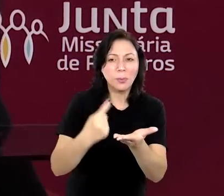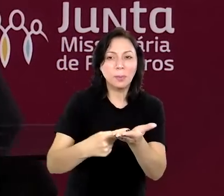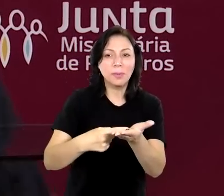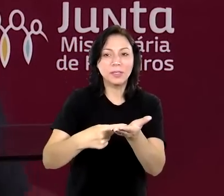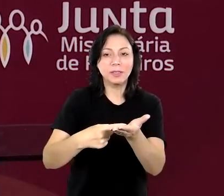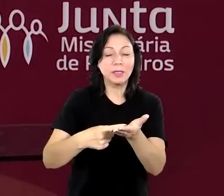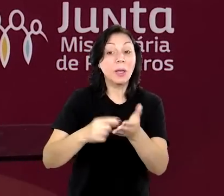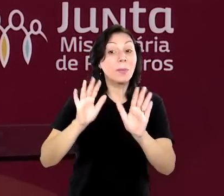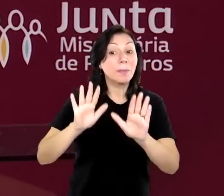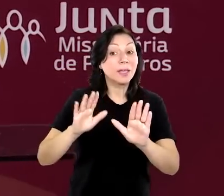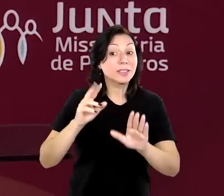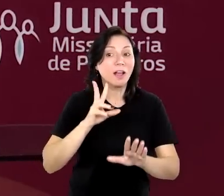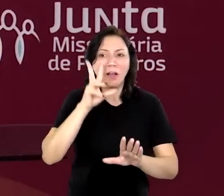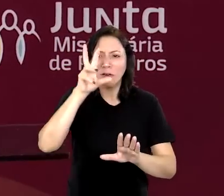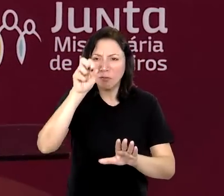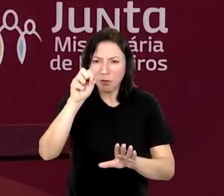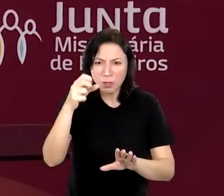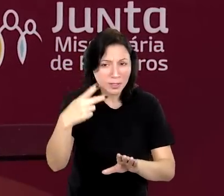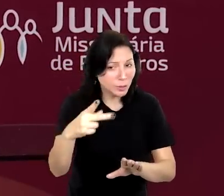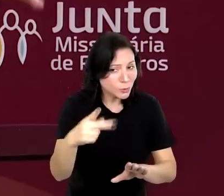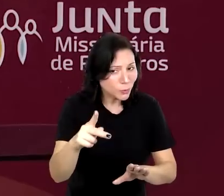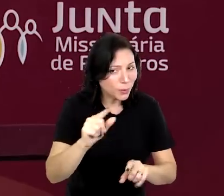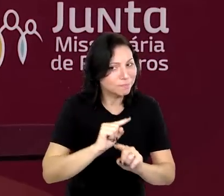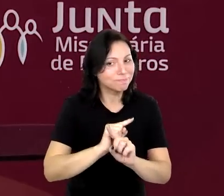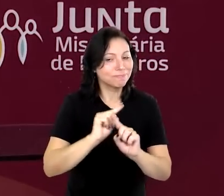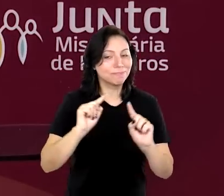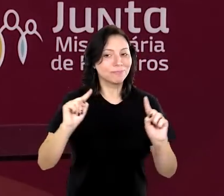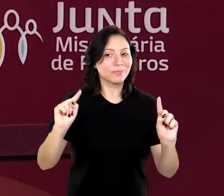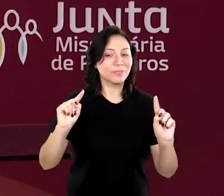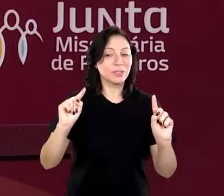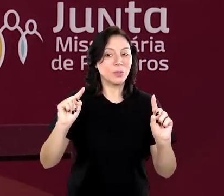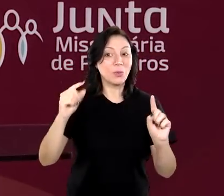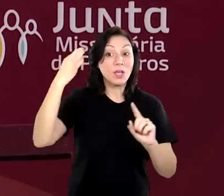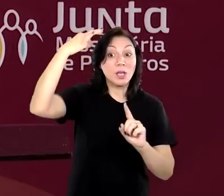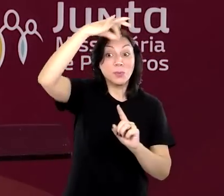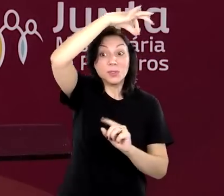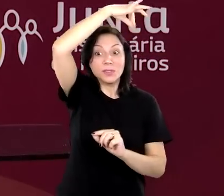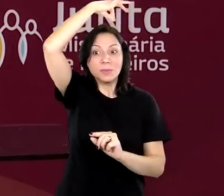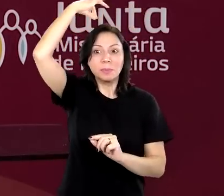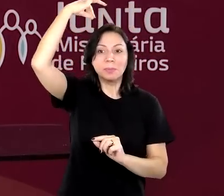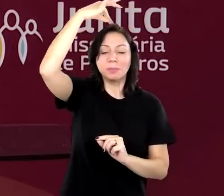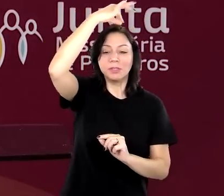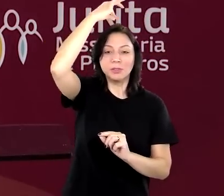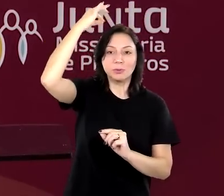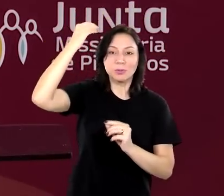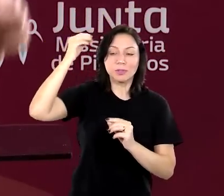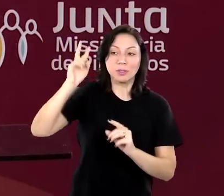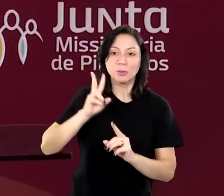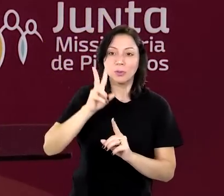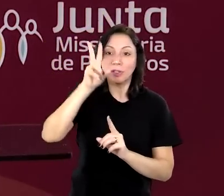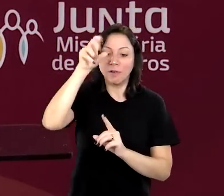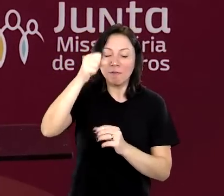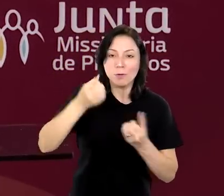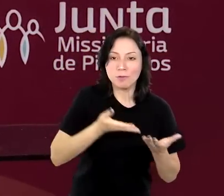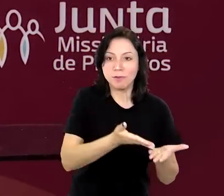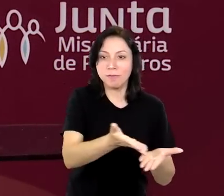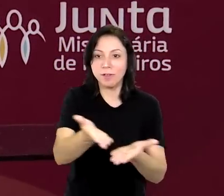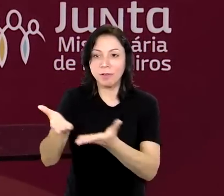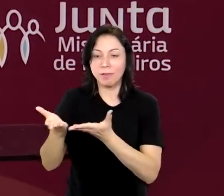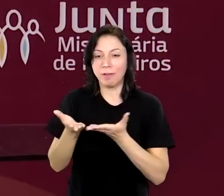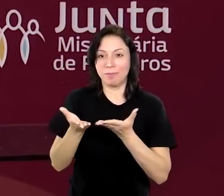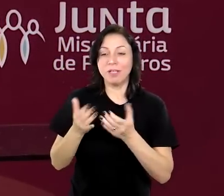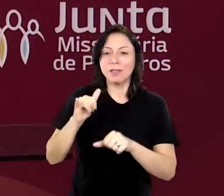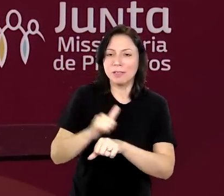Espírito Santo de Deus que vai se manifestar sobre a sua vida. E vai fazer tudo que precisa ser feito.